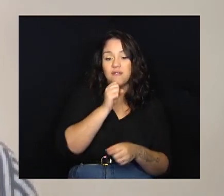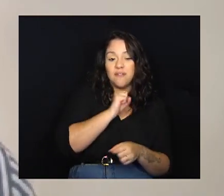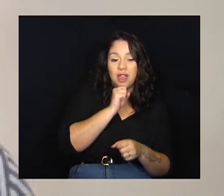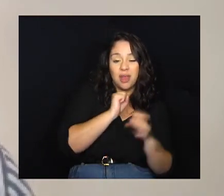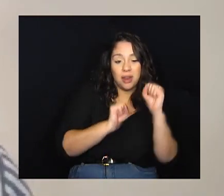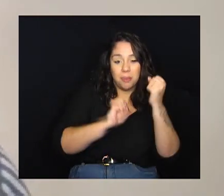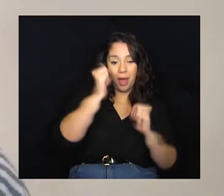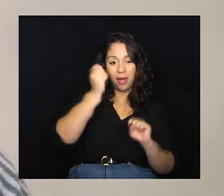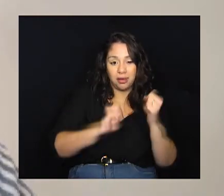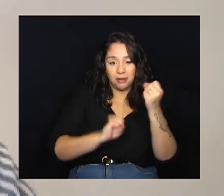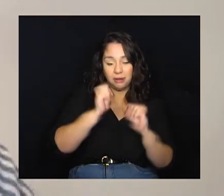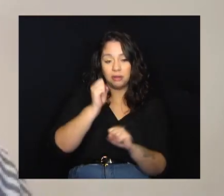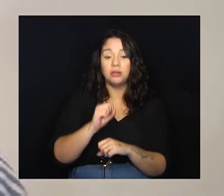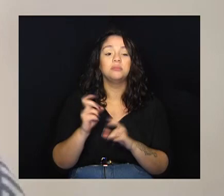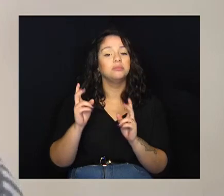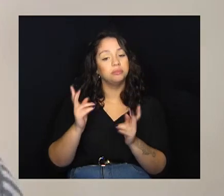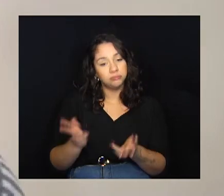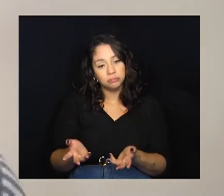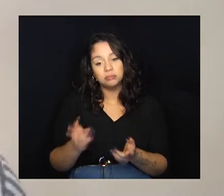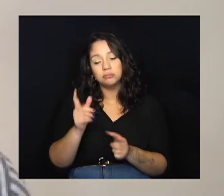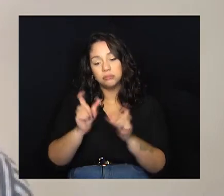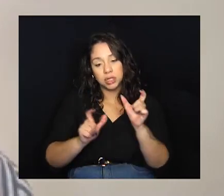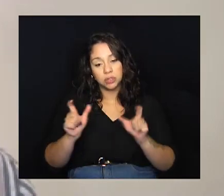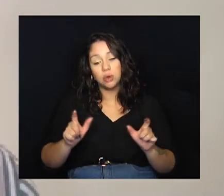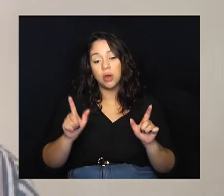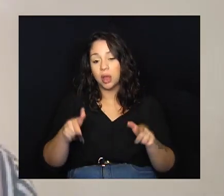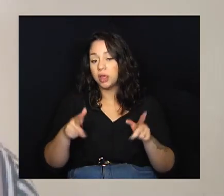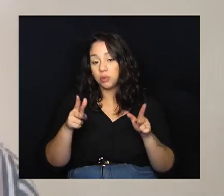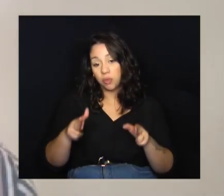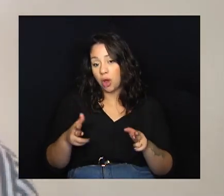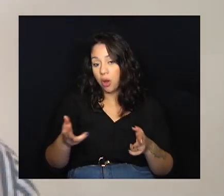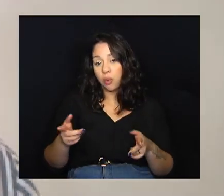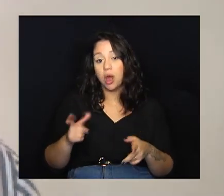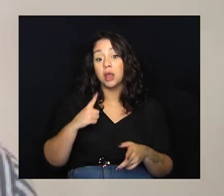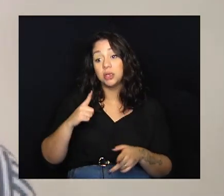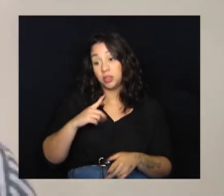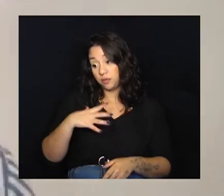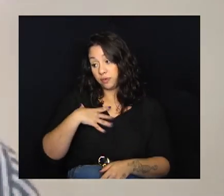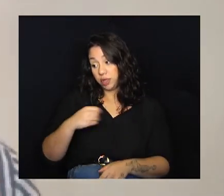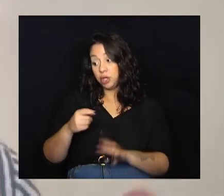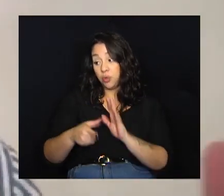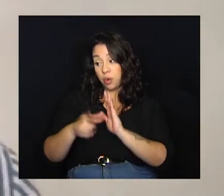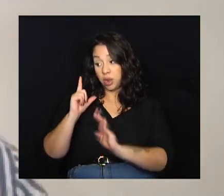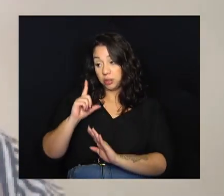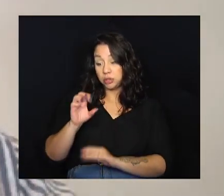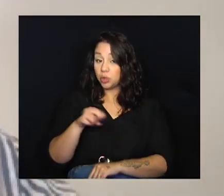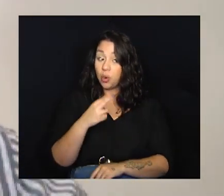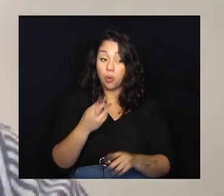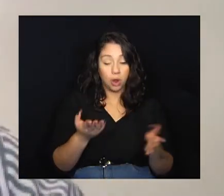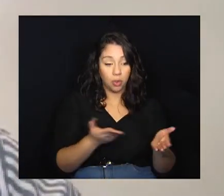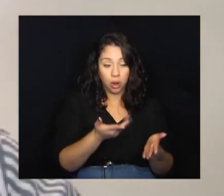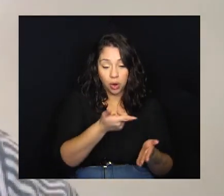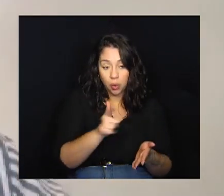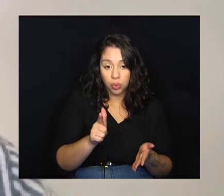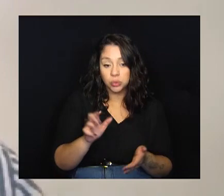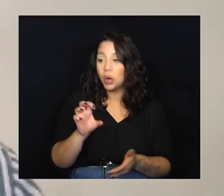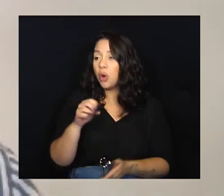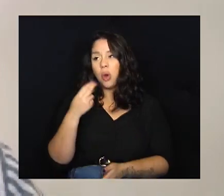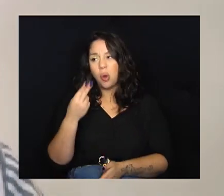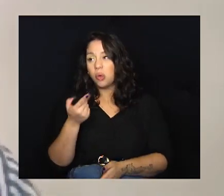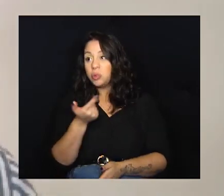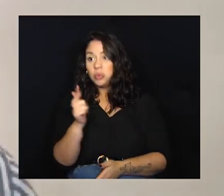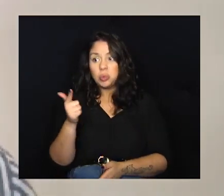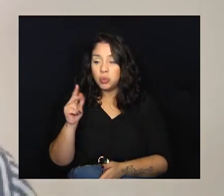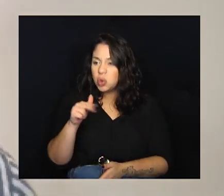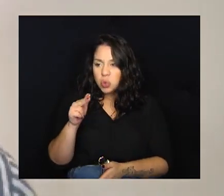sentido tá então o fato de já ter tido filhos antes e agora ter um outro ou não ter tido nenhum filho ter um filho a partir dos